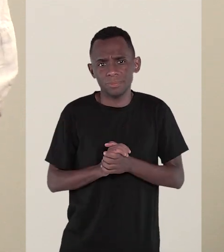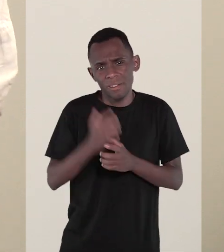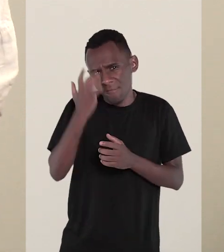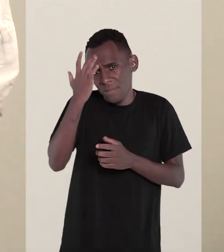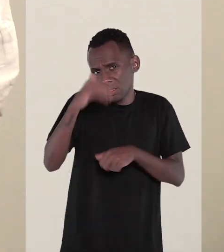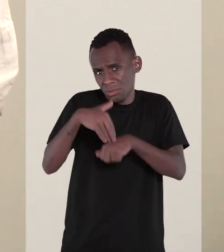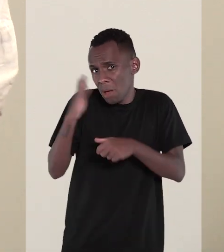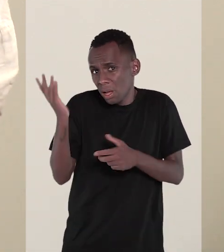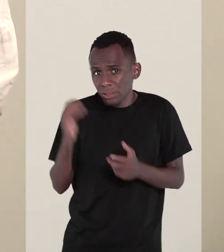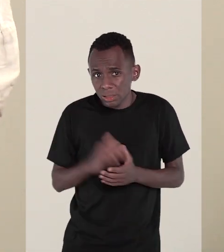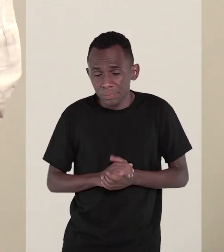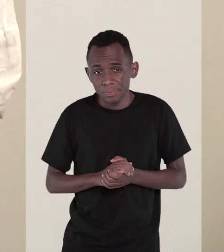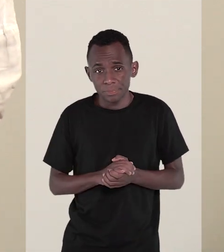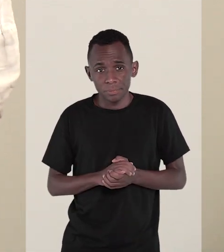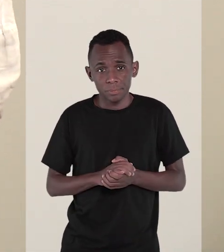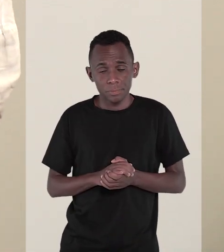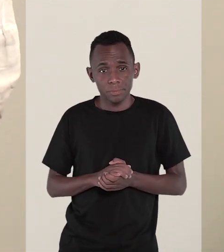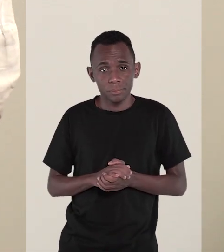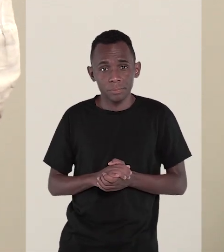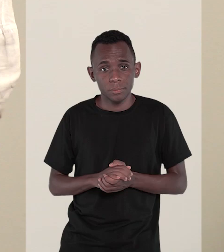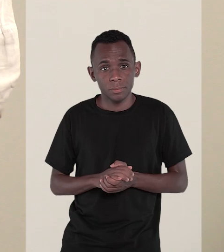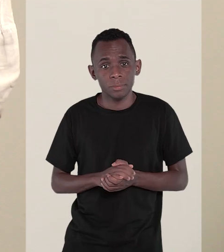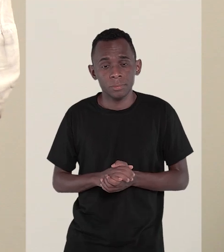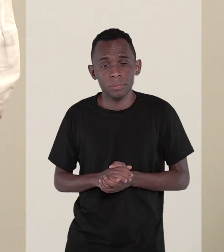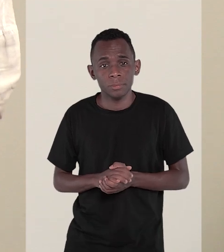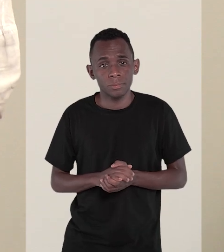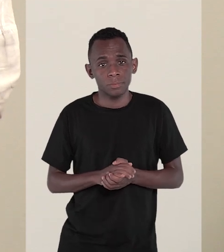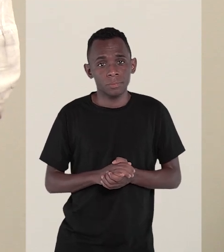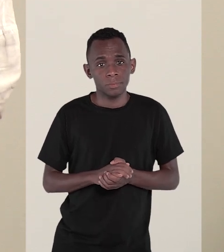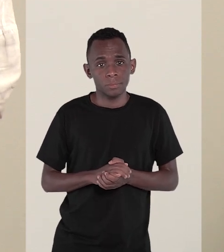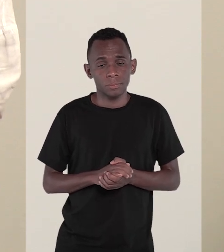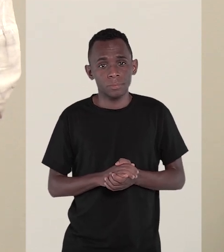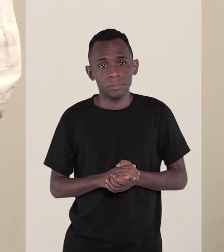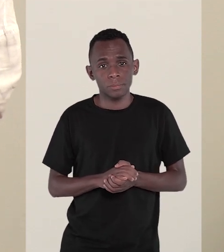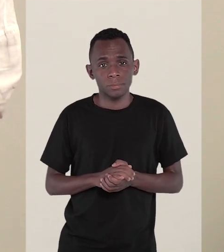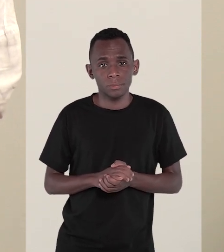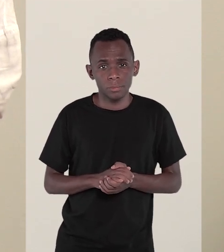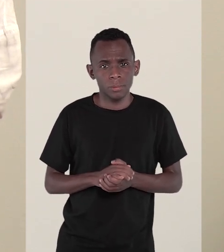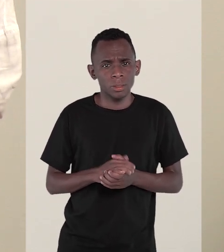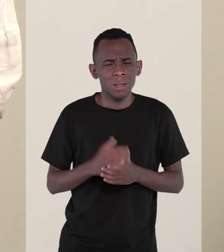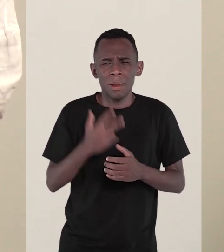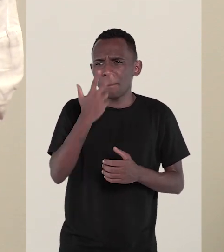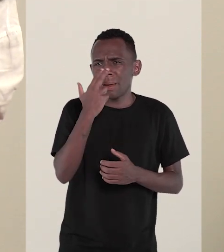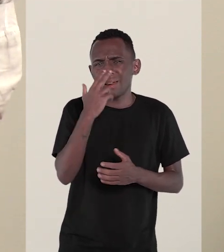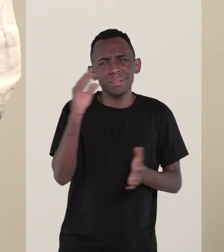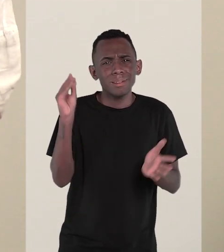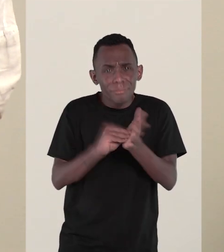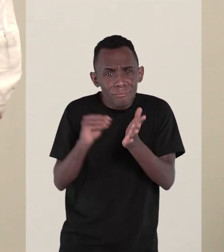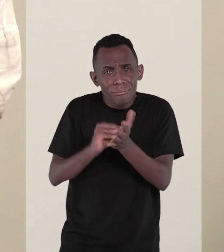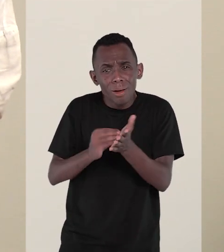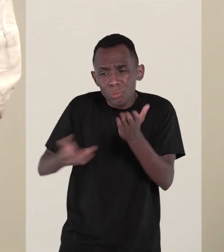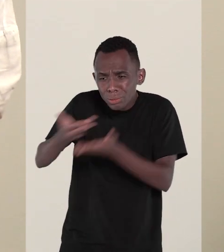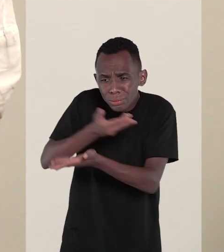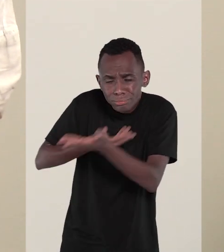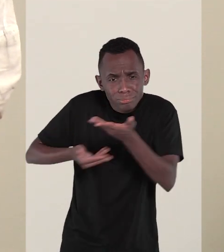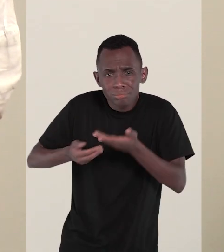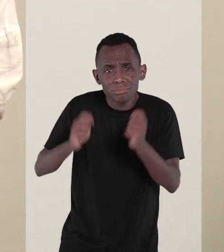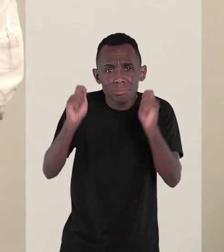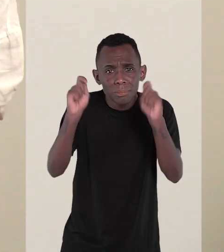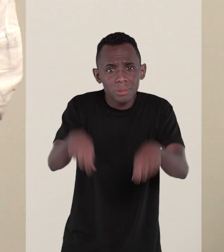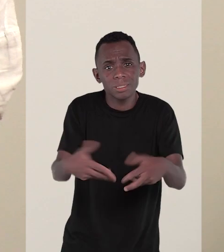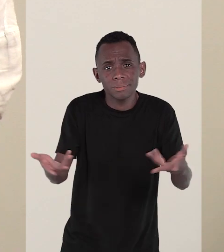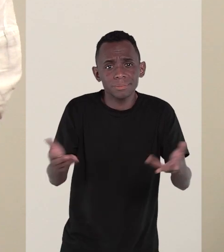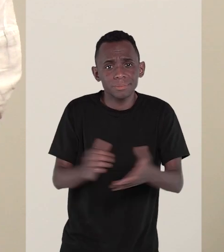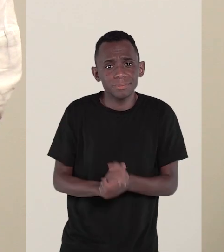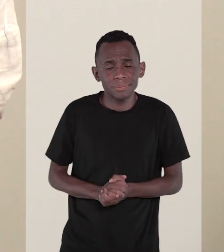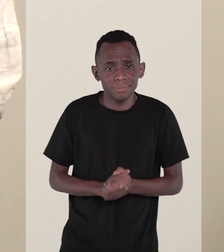muito fácil. A gente está num ponto, acho, as eleições são em outubro, não tem mais conversa. Não